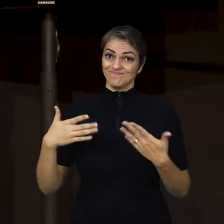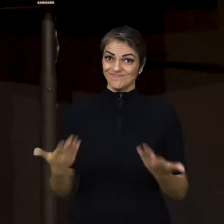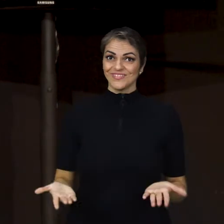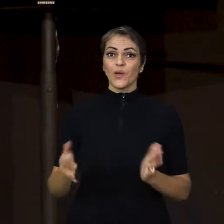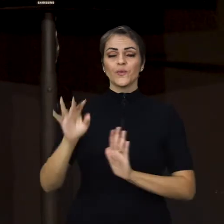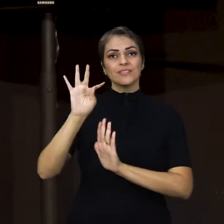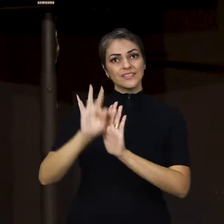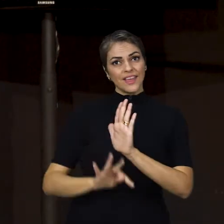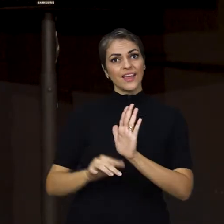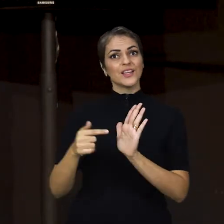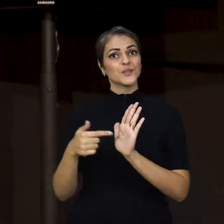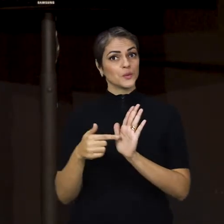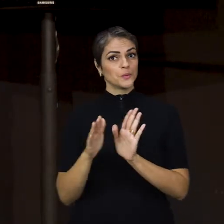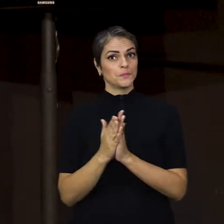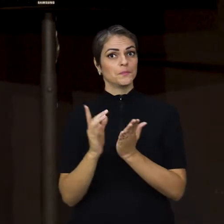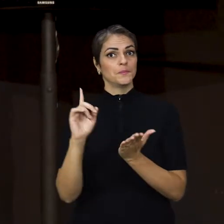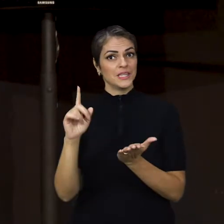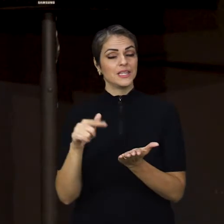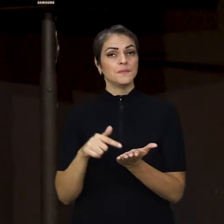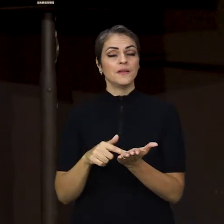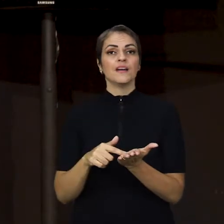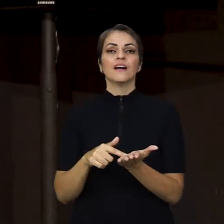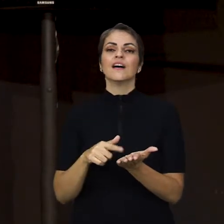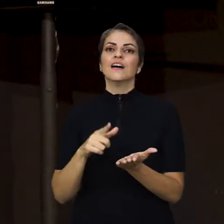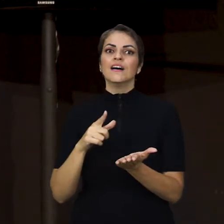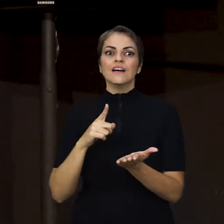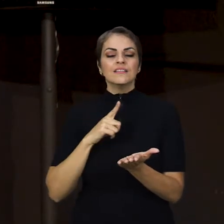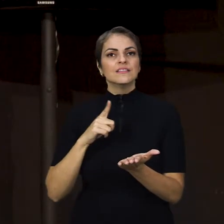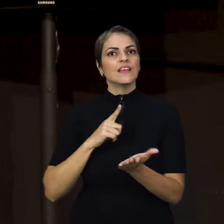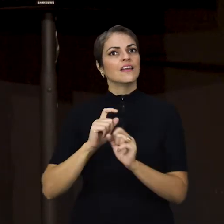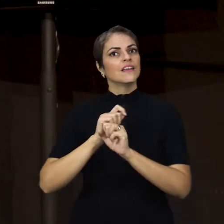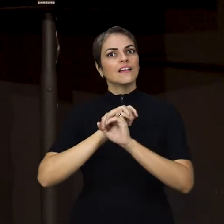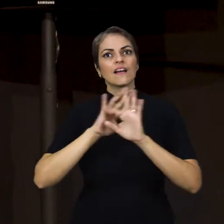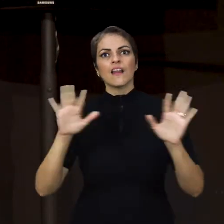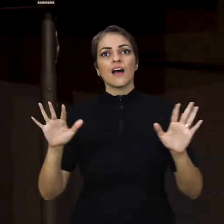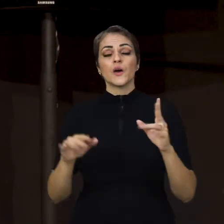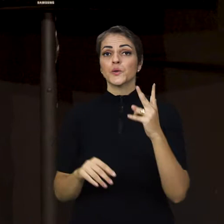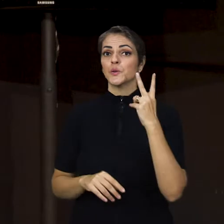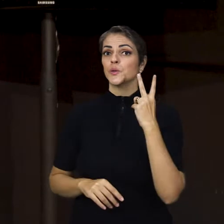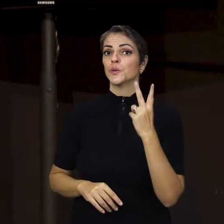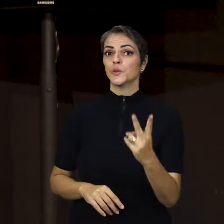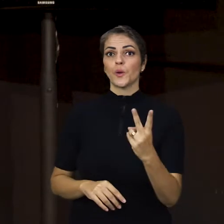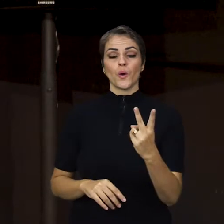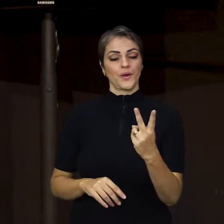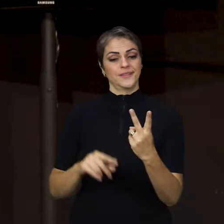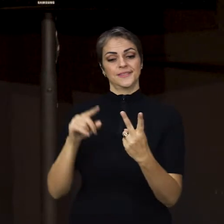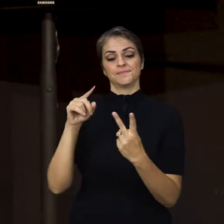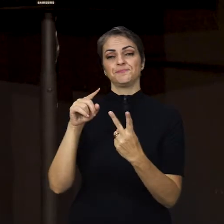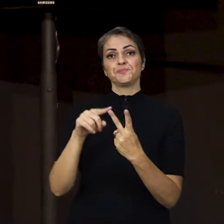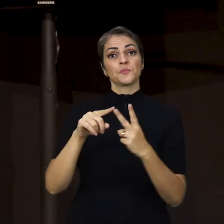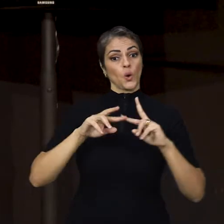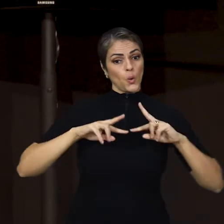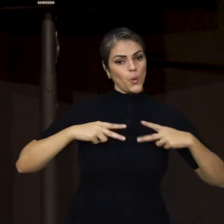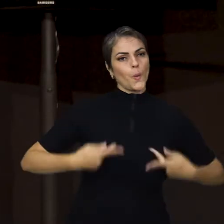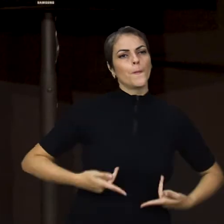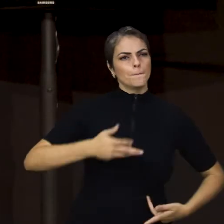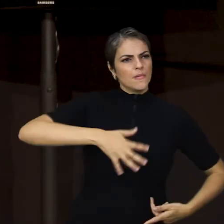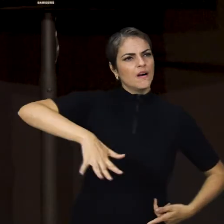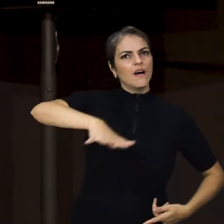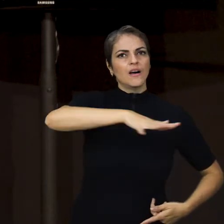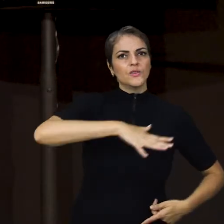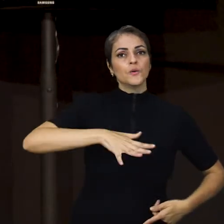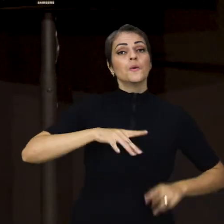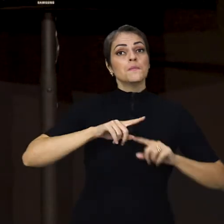esse texto de dupla natureza. A Bíblia é um livro ao mesmo tempo humano e